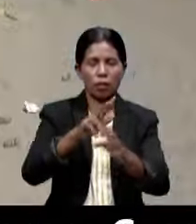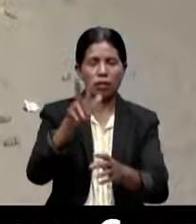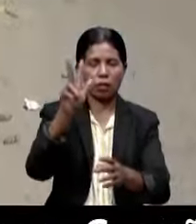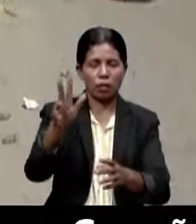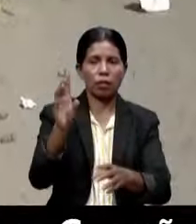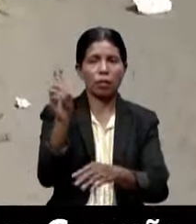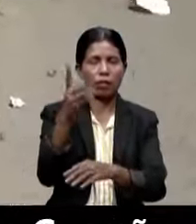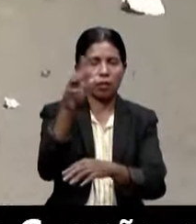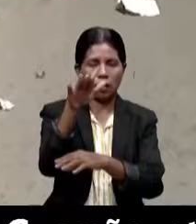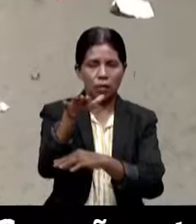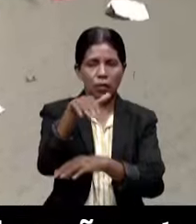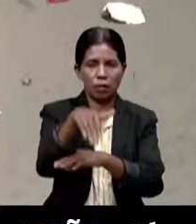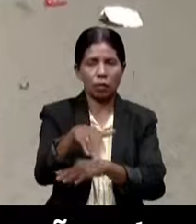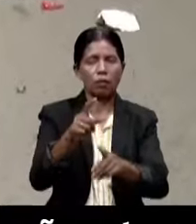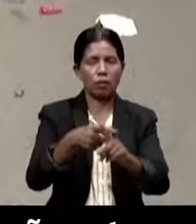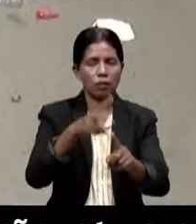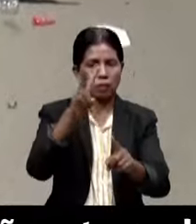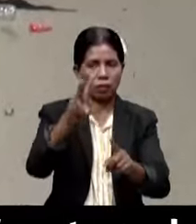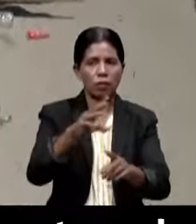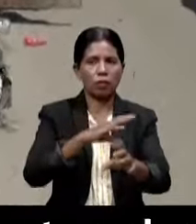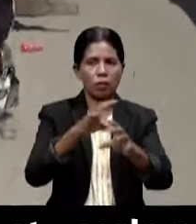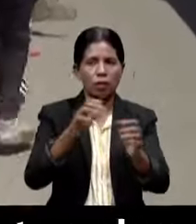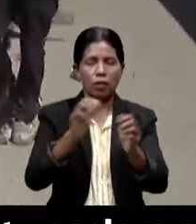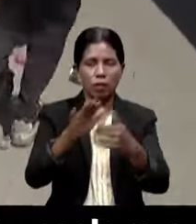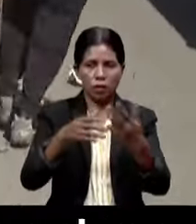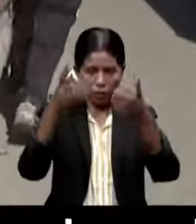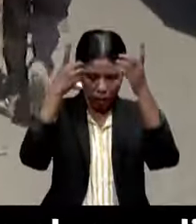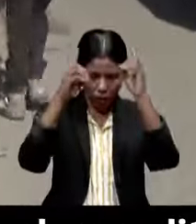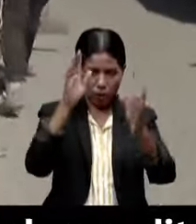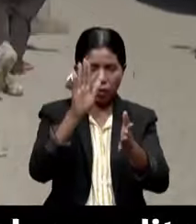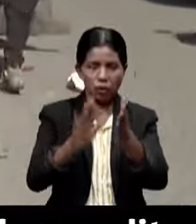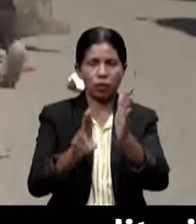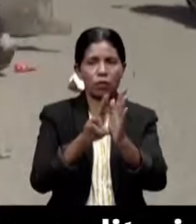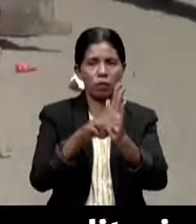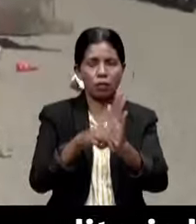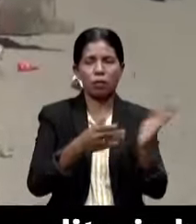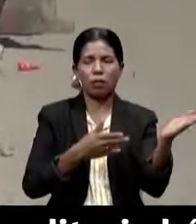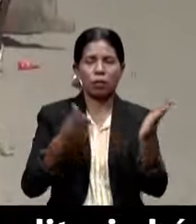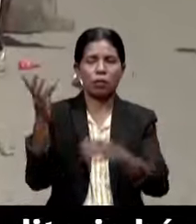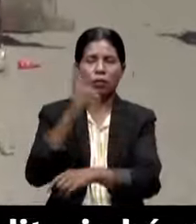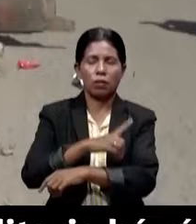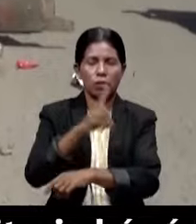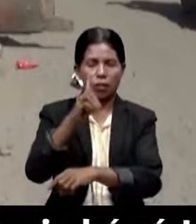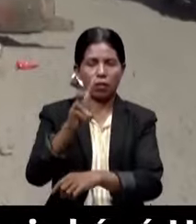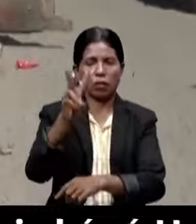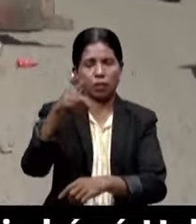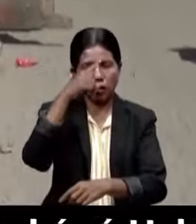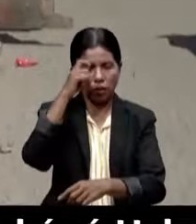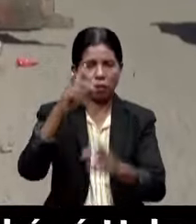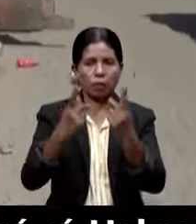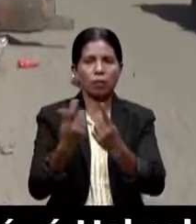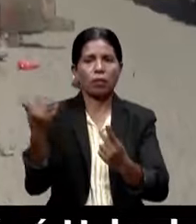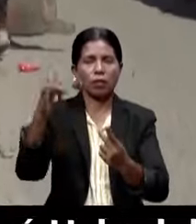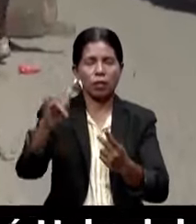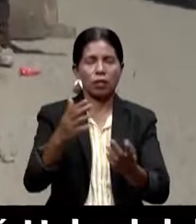no lorai. Mas bem, durante fulan rua e cusne, careta na insira decide redus horas tula foer, balorong ida da la rua, tambah kompanye sira